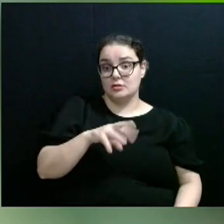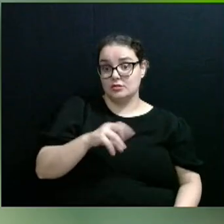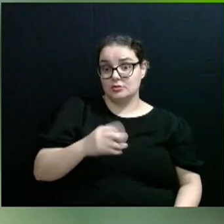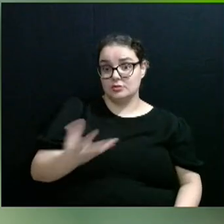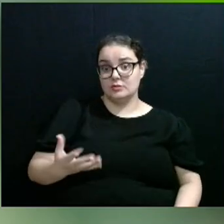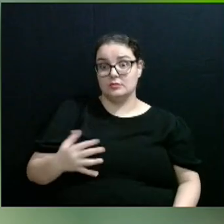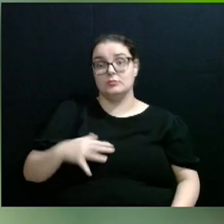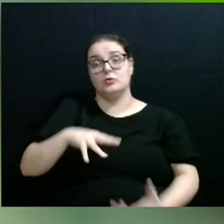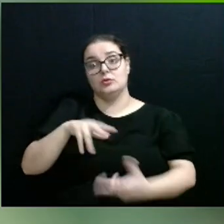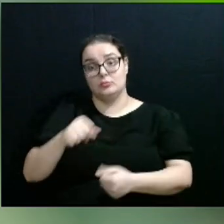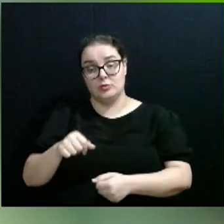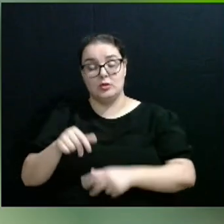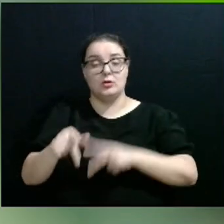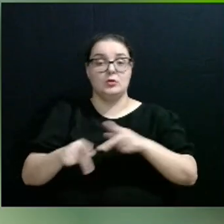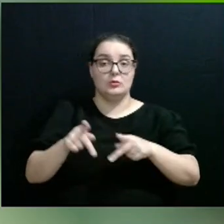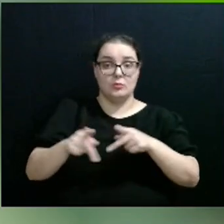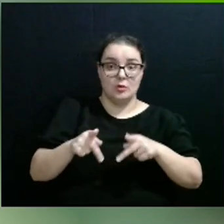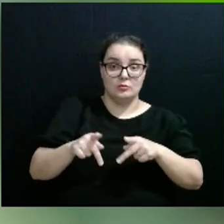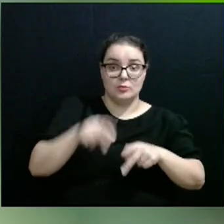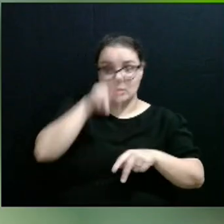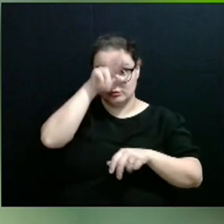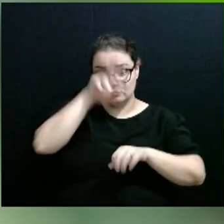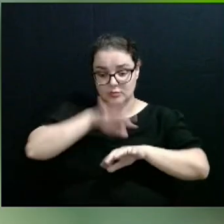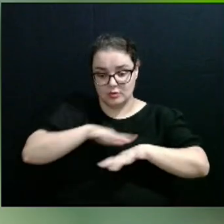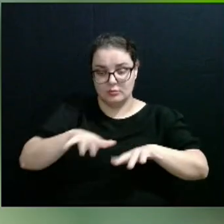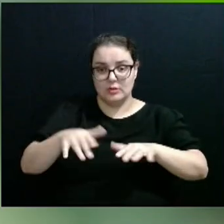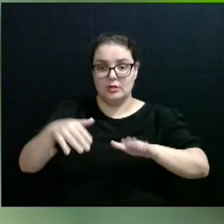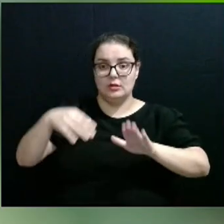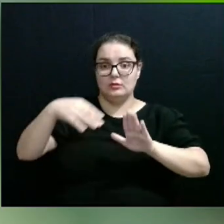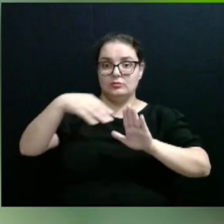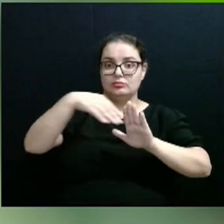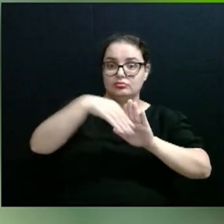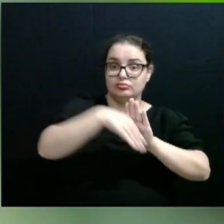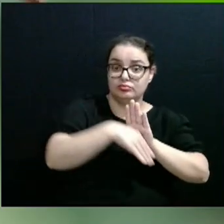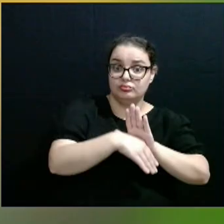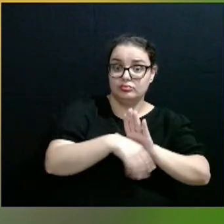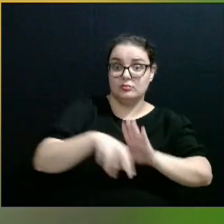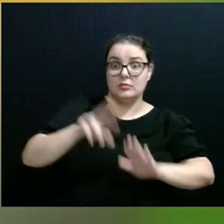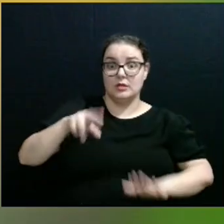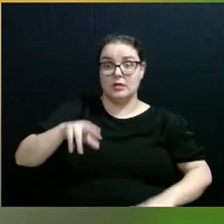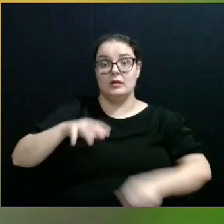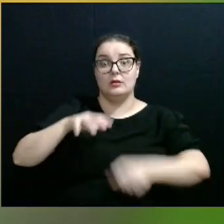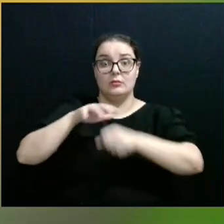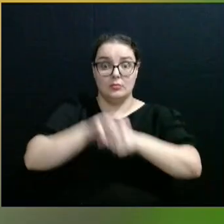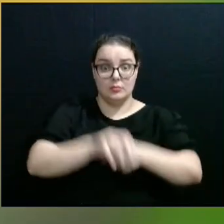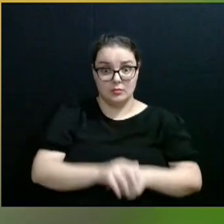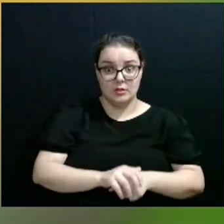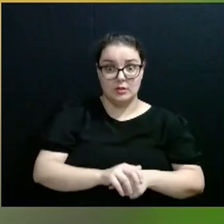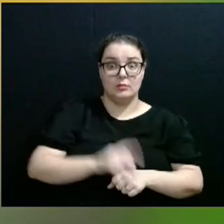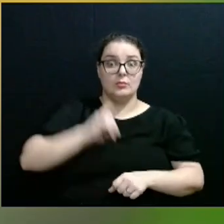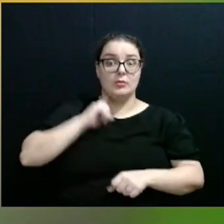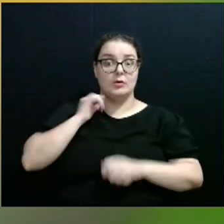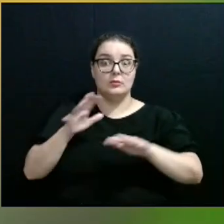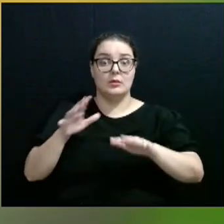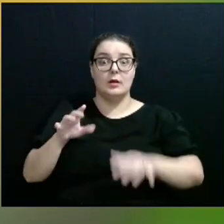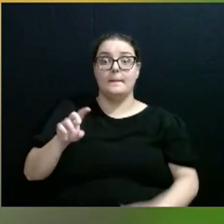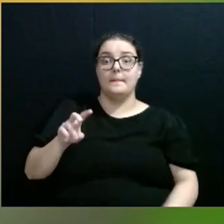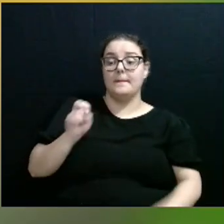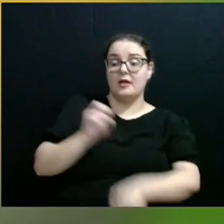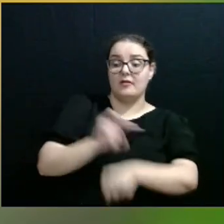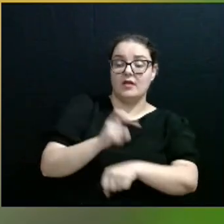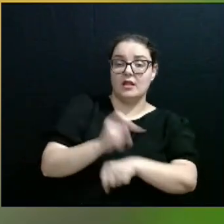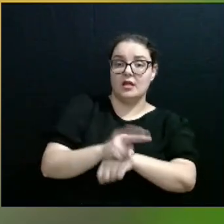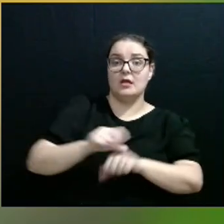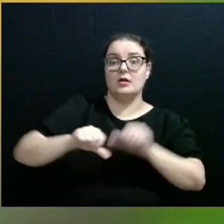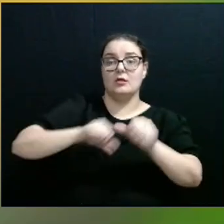populações de insetos já estão em declínio devido a ameaças como poluição, pesticidas e mudanças climáticas.